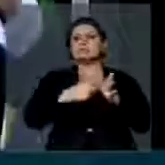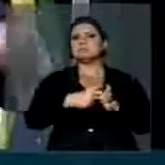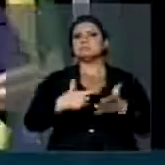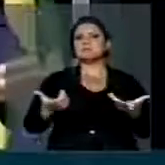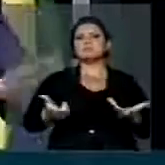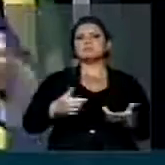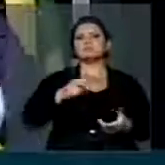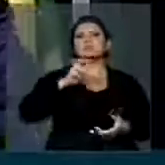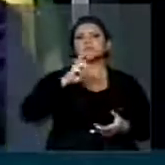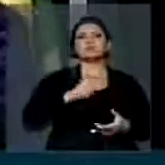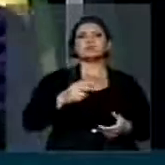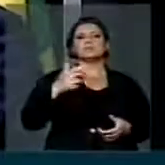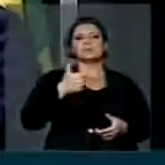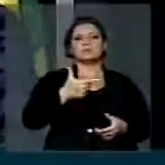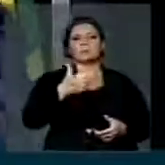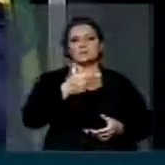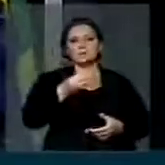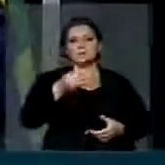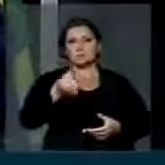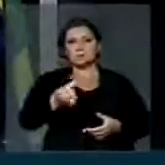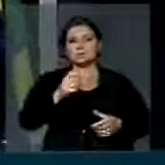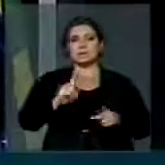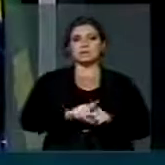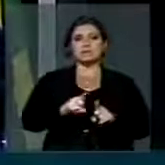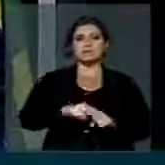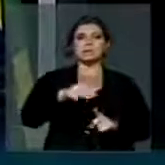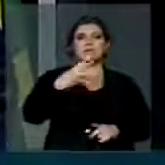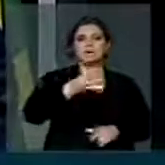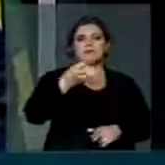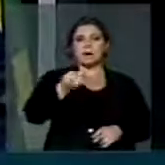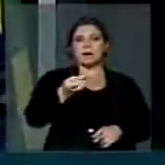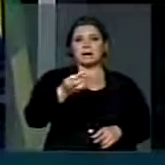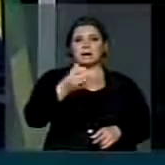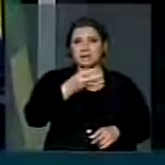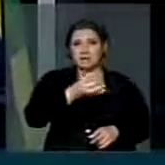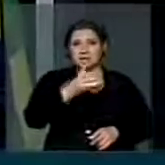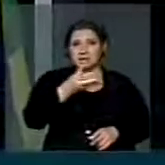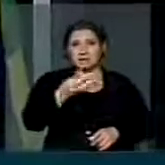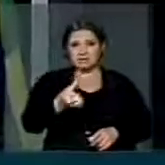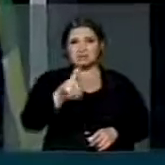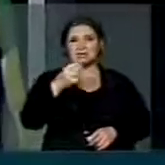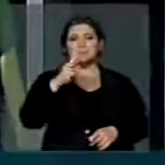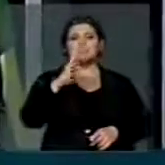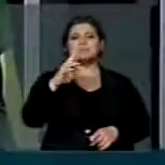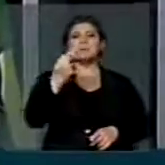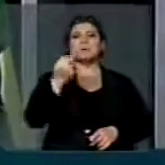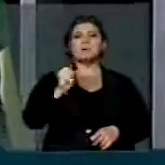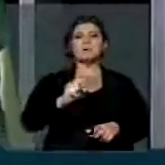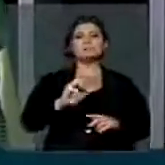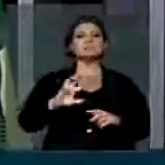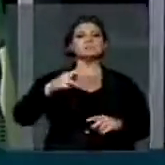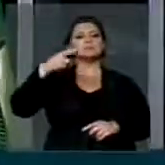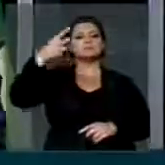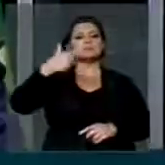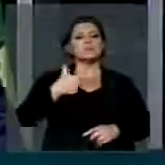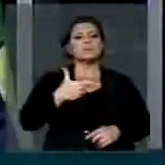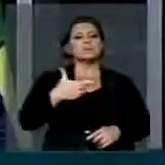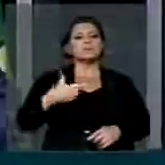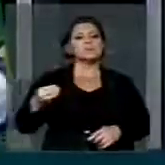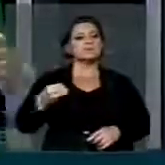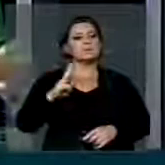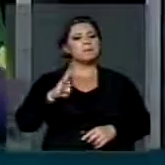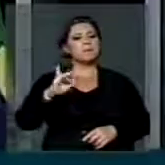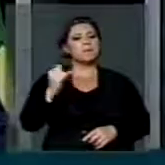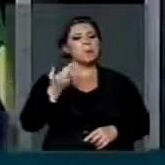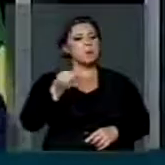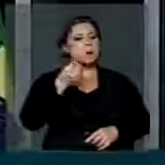saiu no ano de 2006, saiu de 47 bilhões de dólares para alguma coisa na ordem de 250 bilhões de dólares.